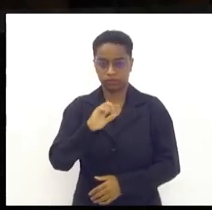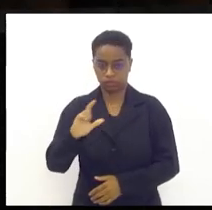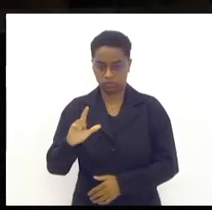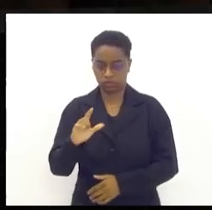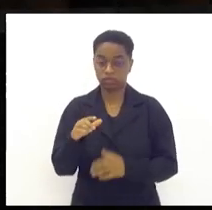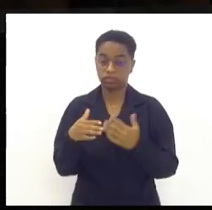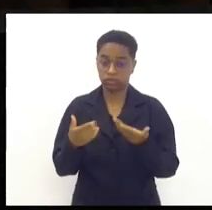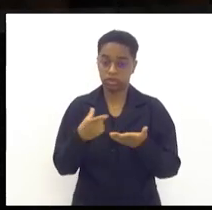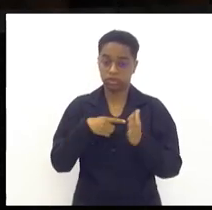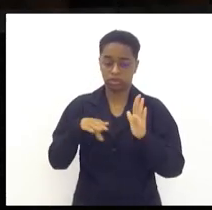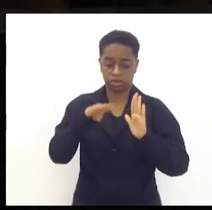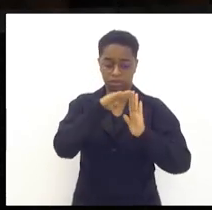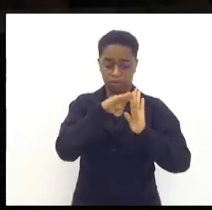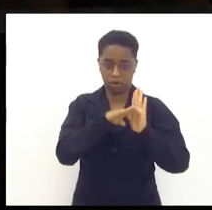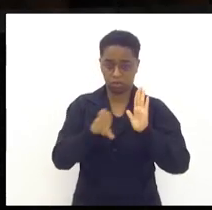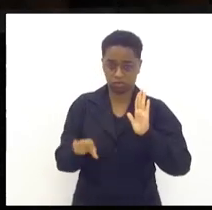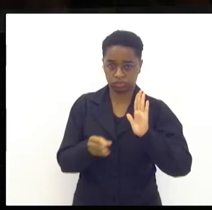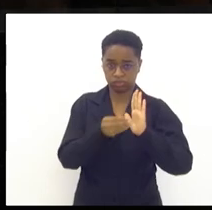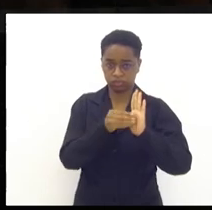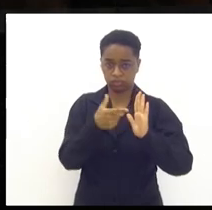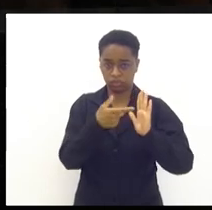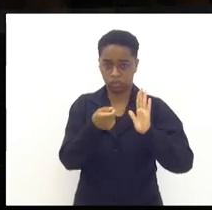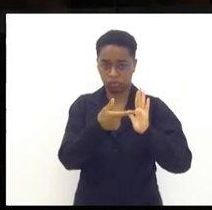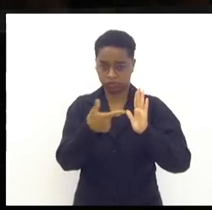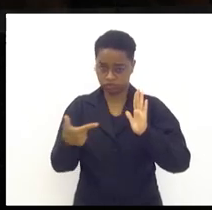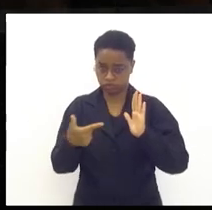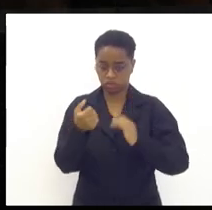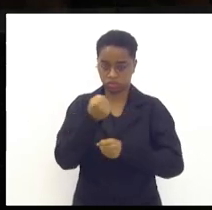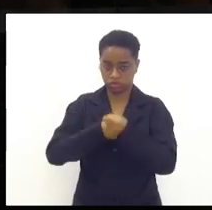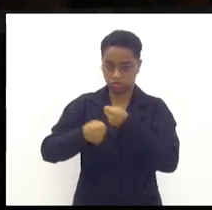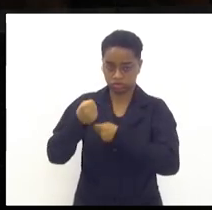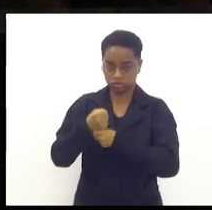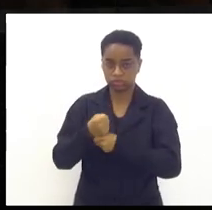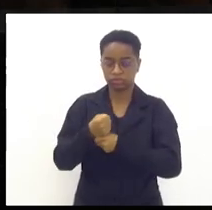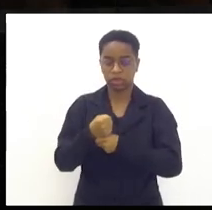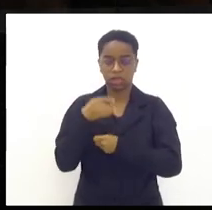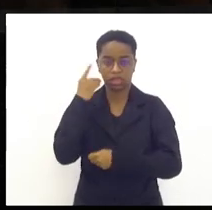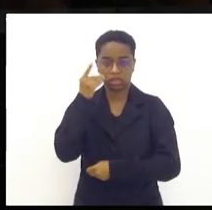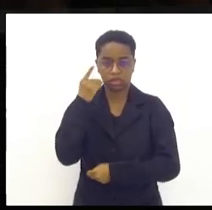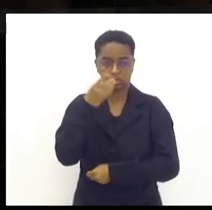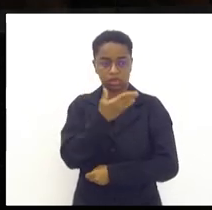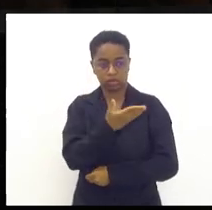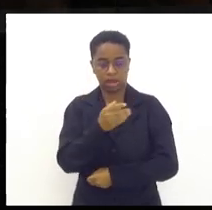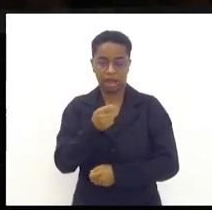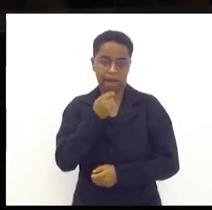veio a pauta, deputado Lucim, 22, deputado Vitor Luiz ainda não estava aqui,